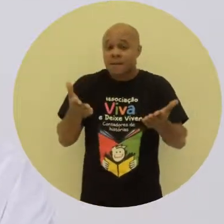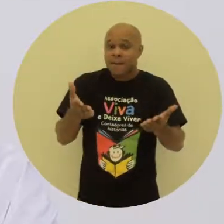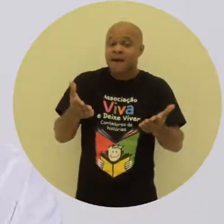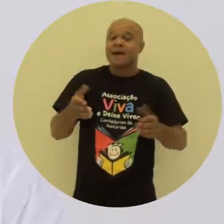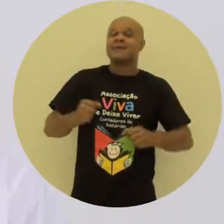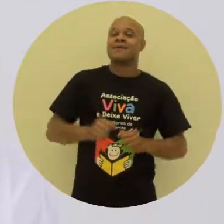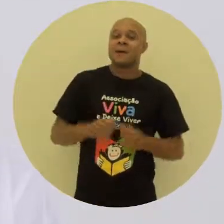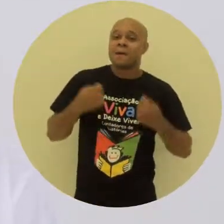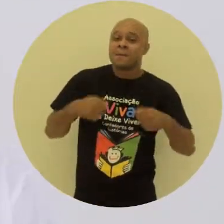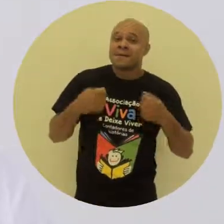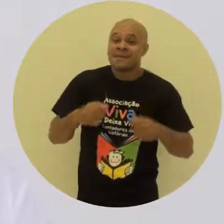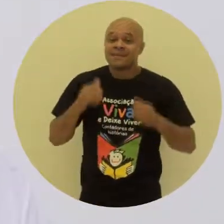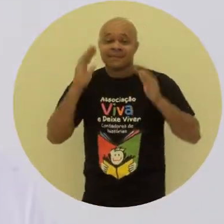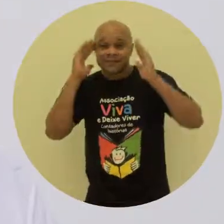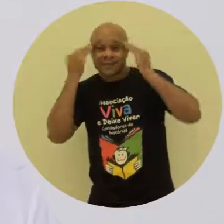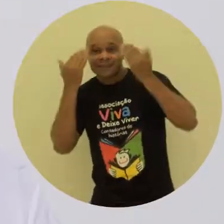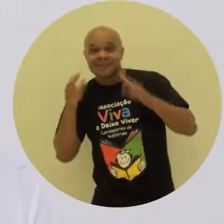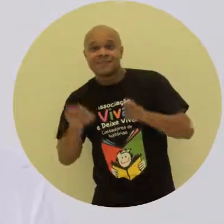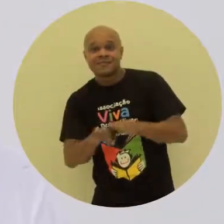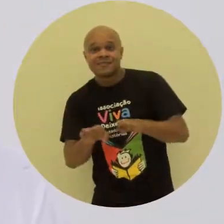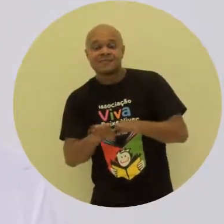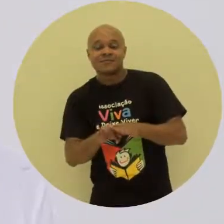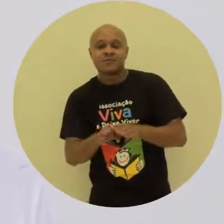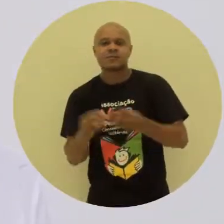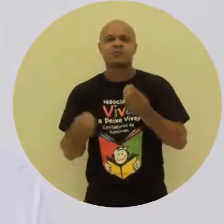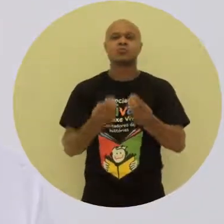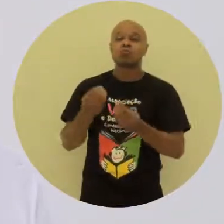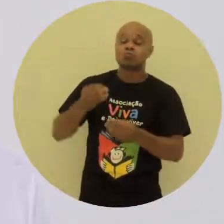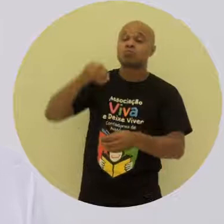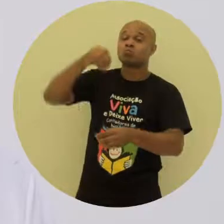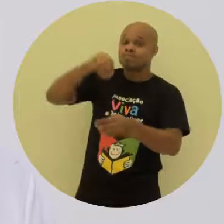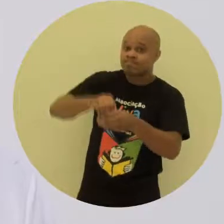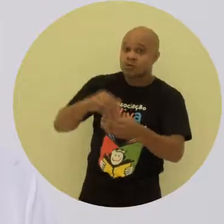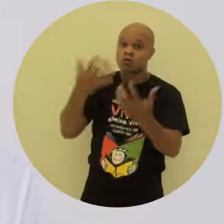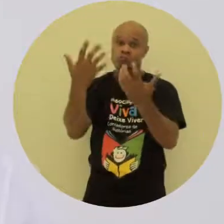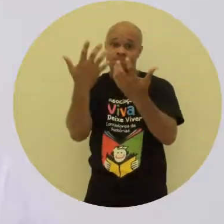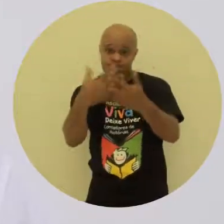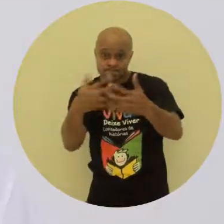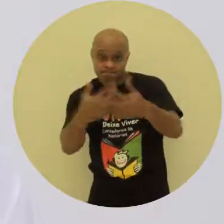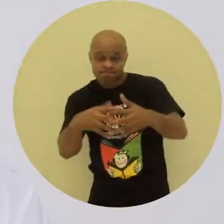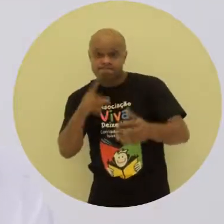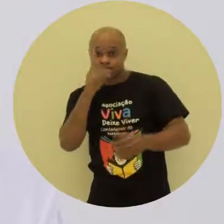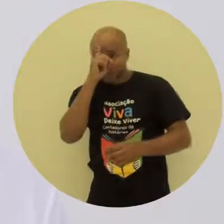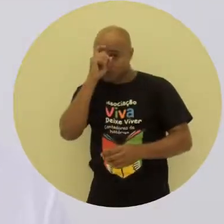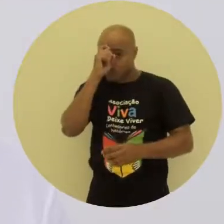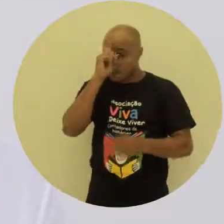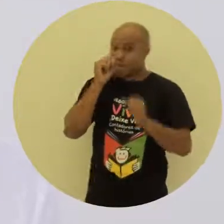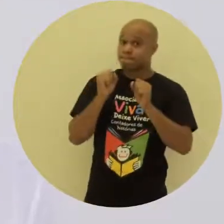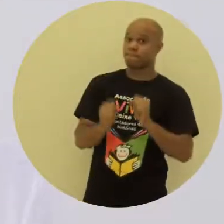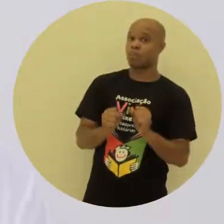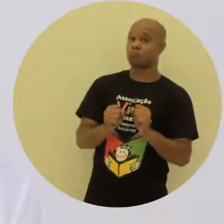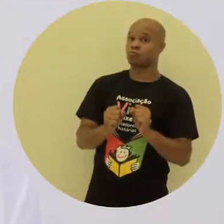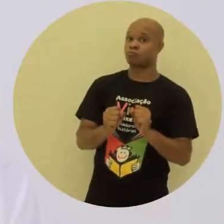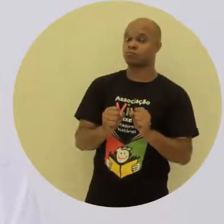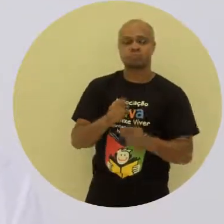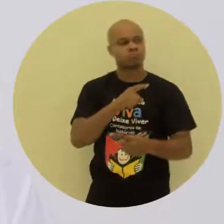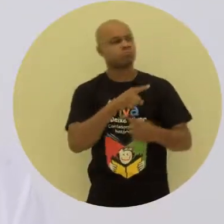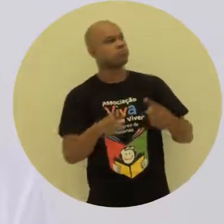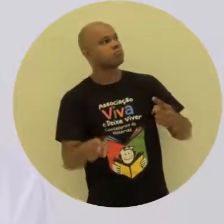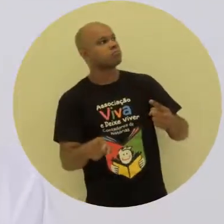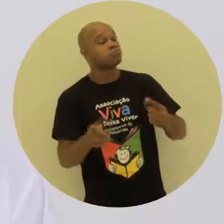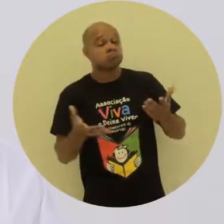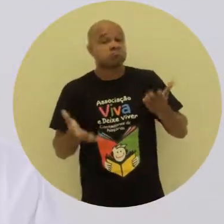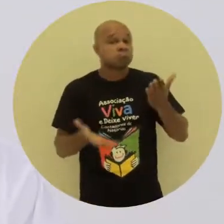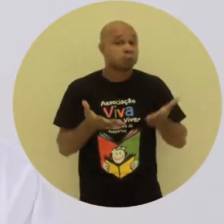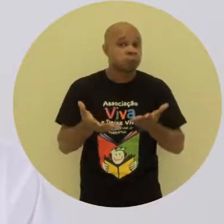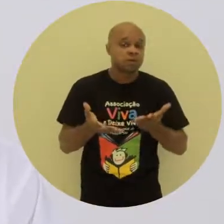gente entender qual é o âmbito do hospital. O que pode, o que não pode, o que deve, o que não deve.